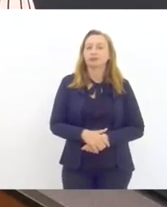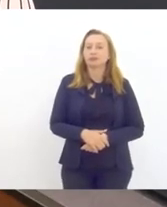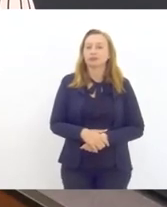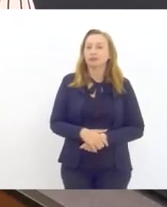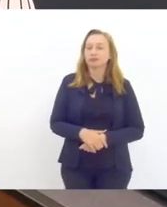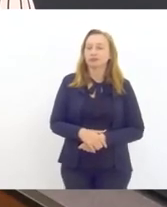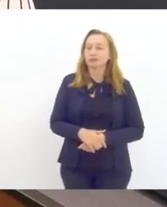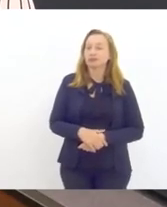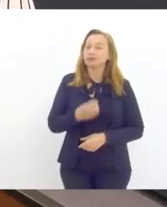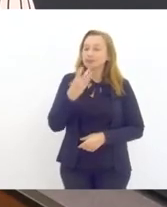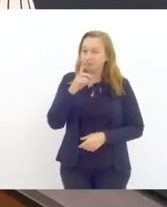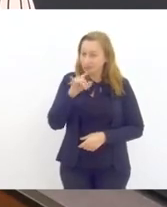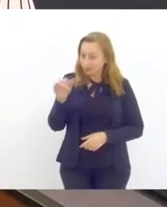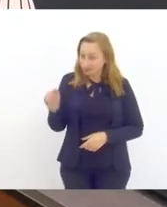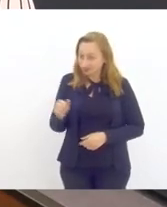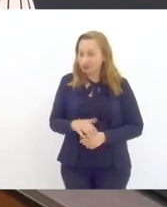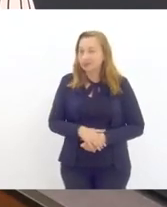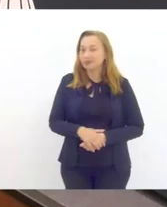aqui. Bom dia.